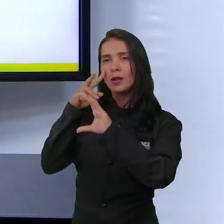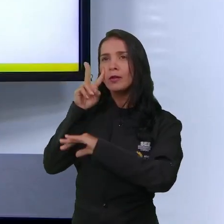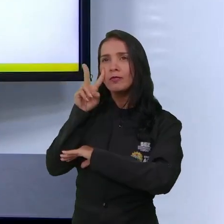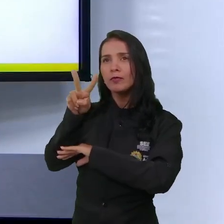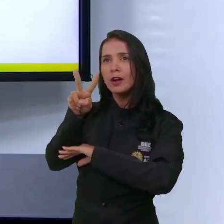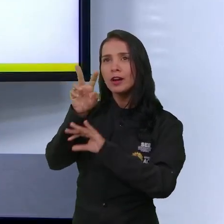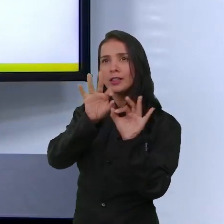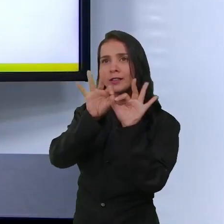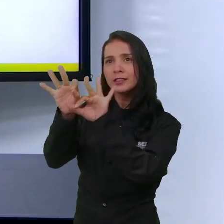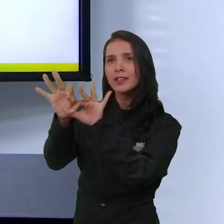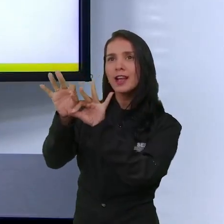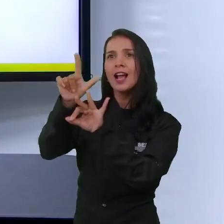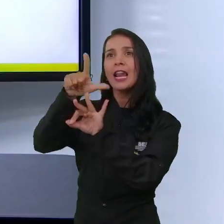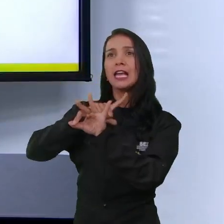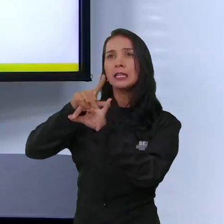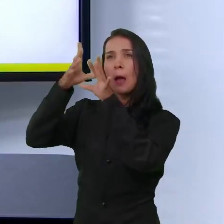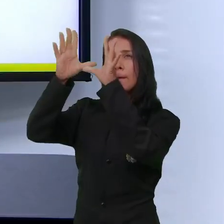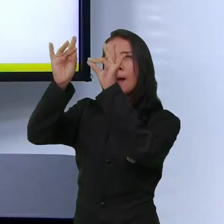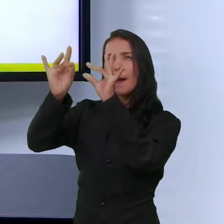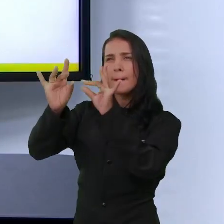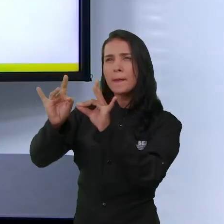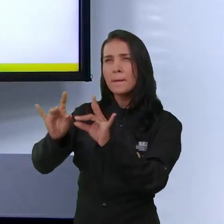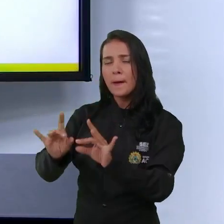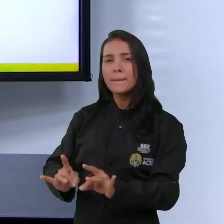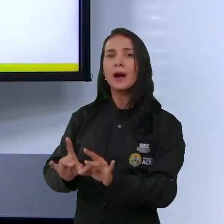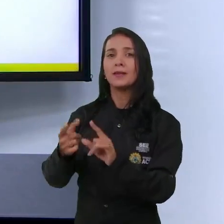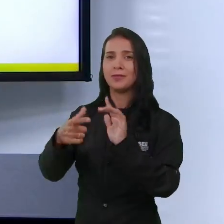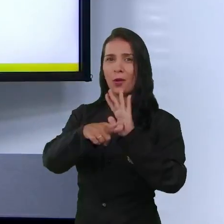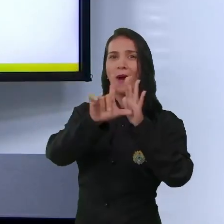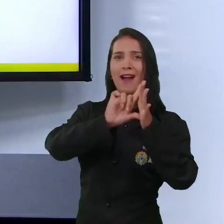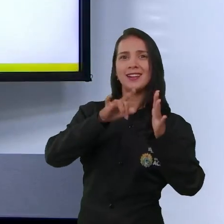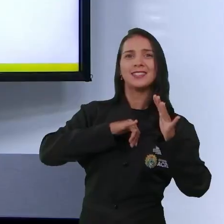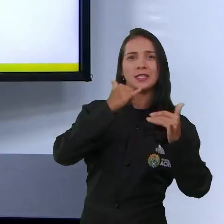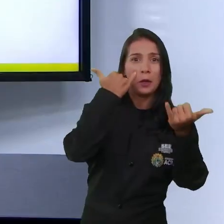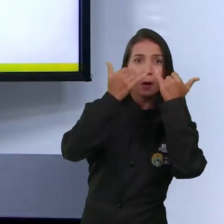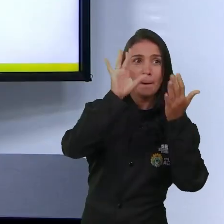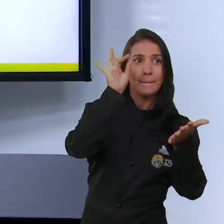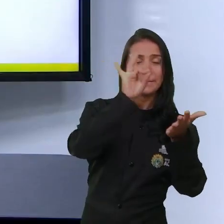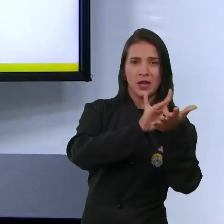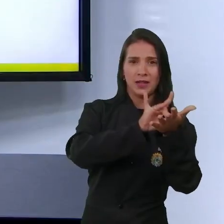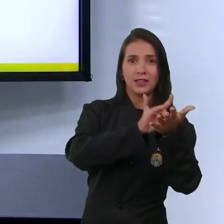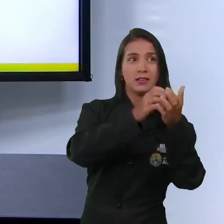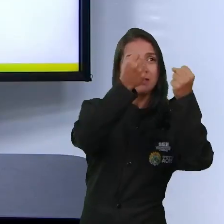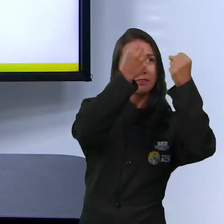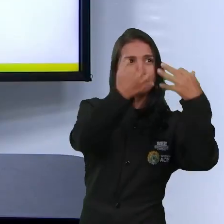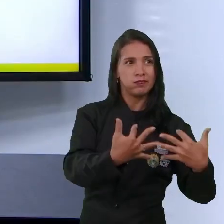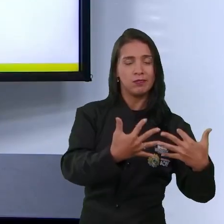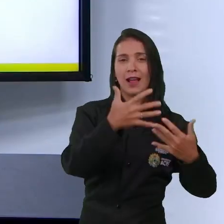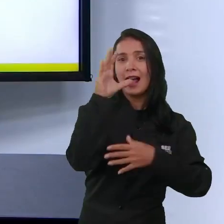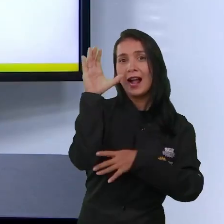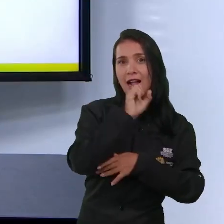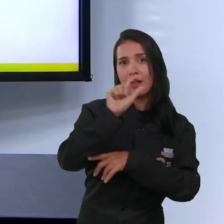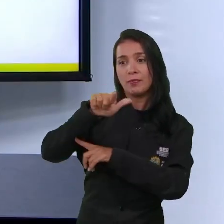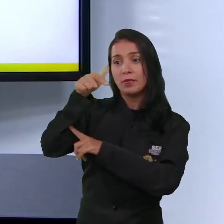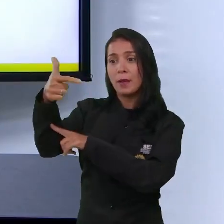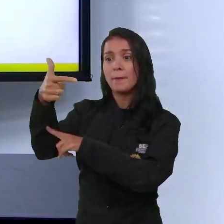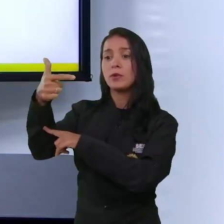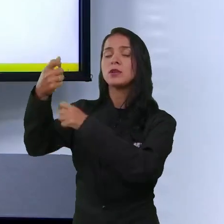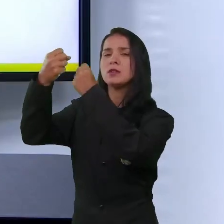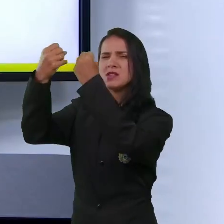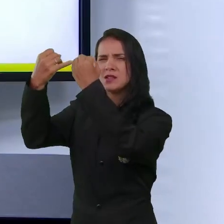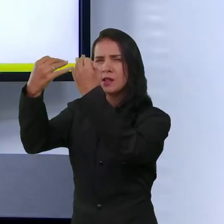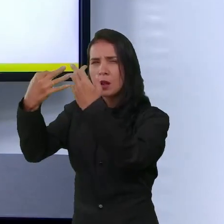vai aprofundar naquele assunto. Então, procura moradores para falar sobre determinado assunto que